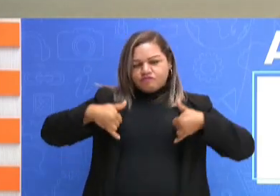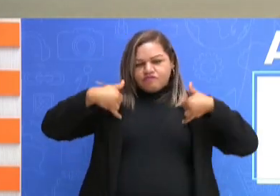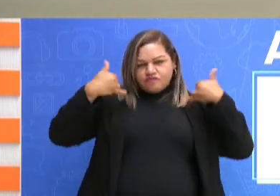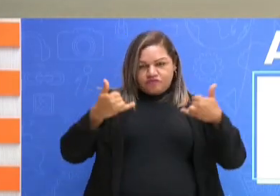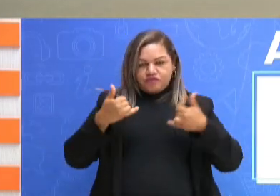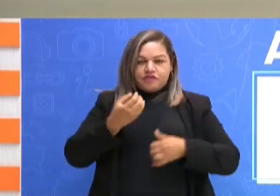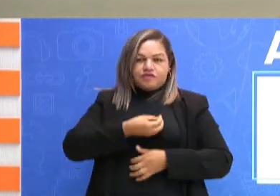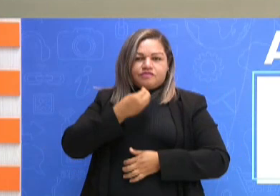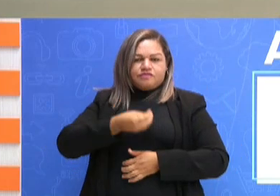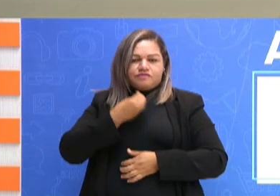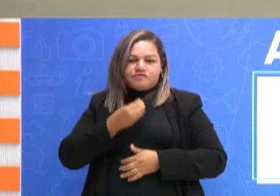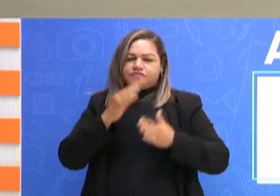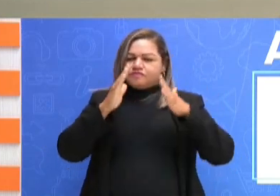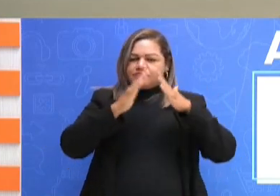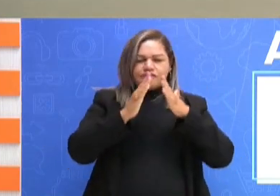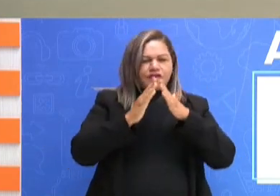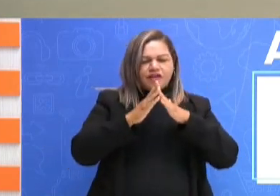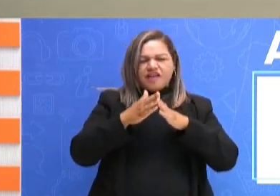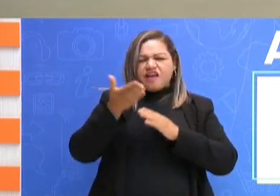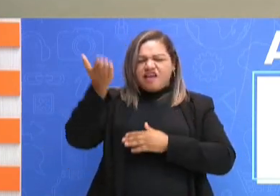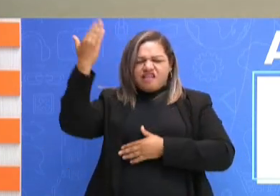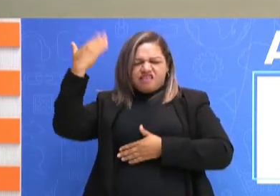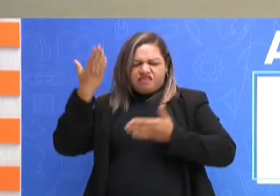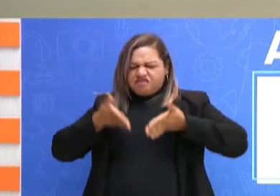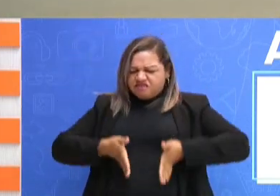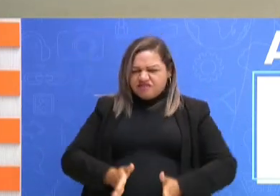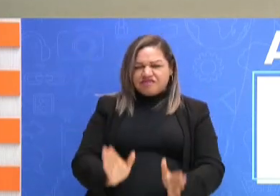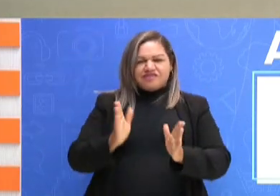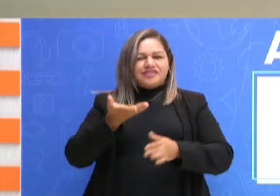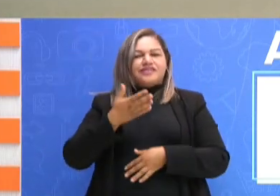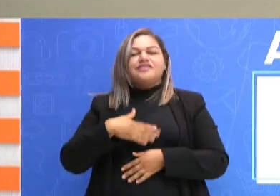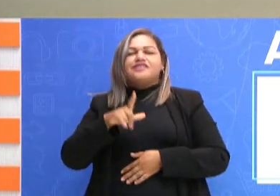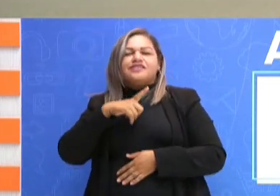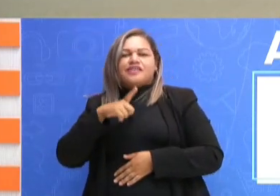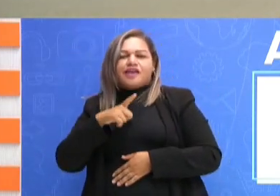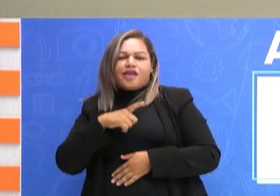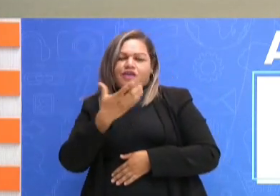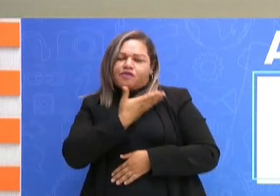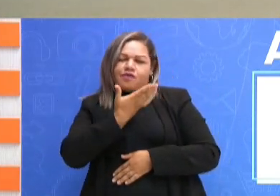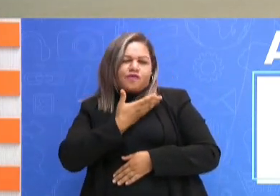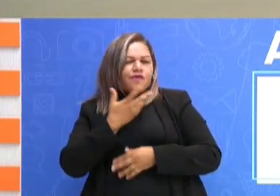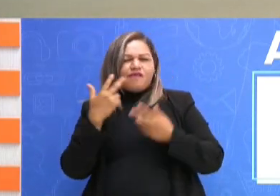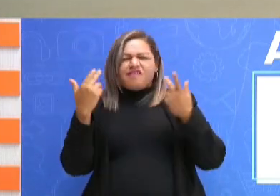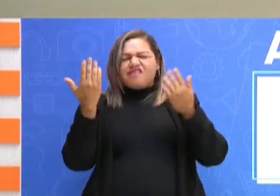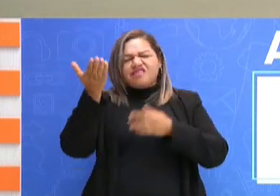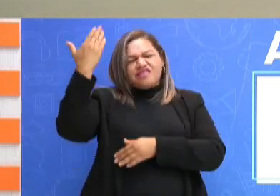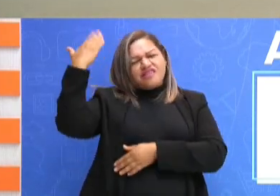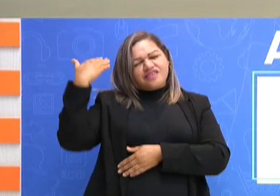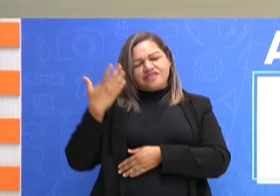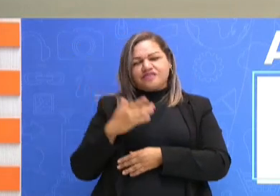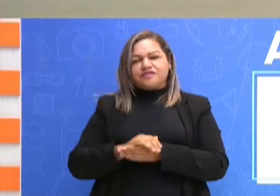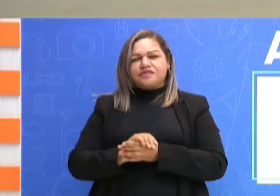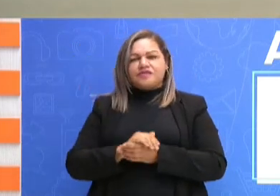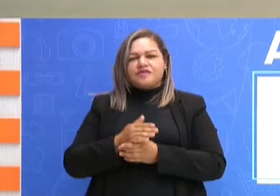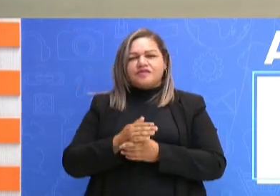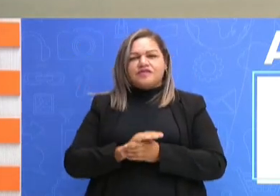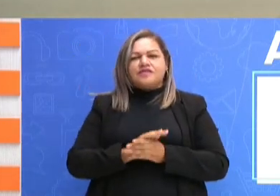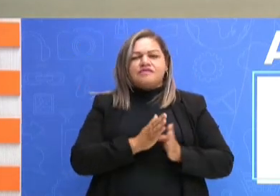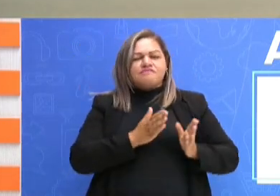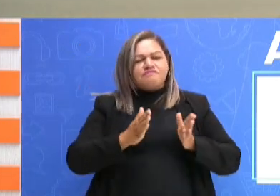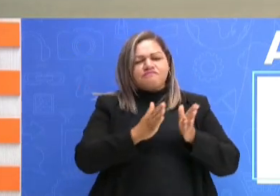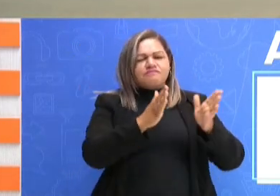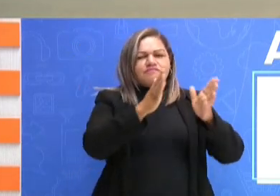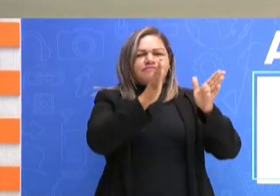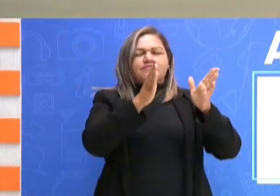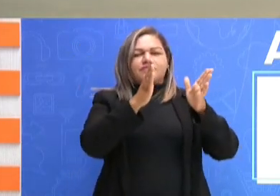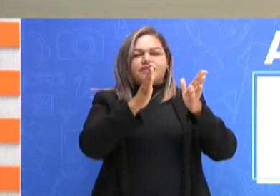em que eu nasci, vivendo com as mesmas amizades que eu construí, trilhando o mesmo caminho que eu sempre trilhei.